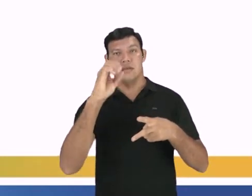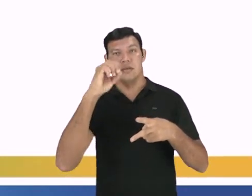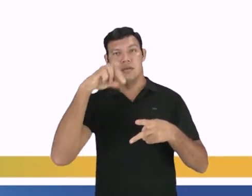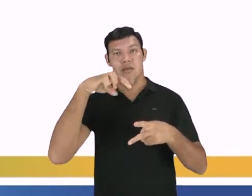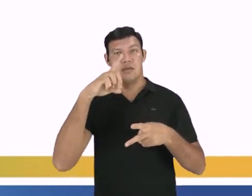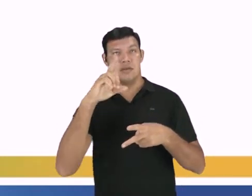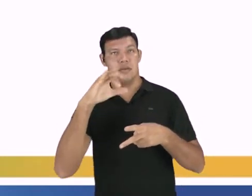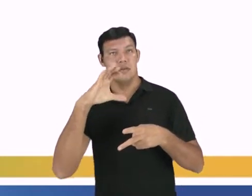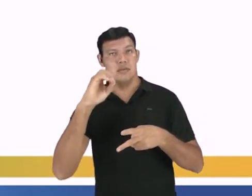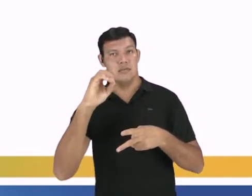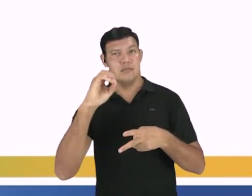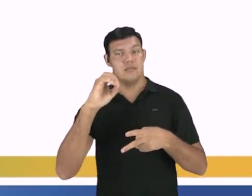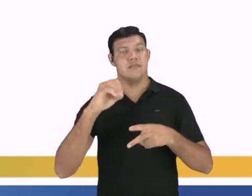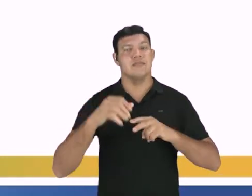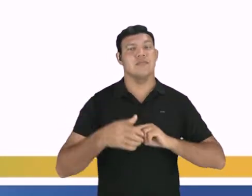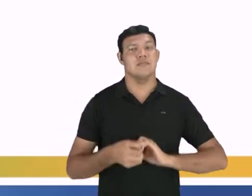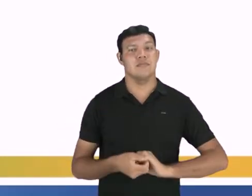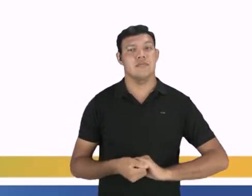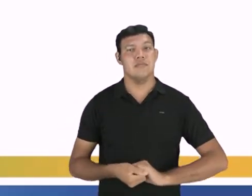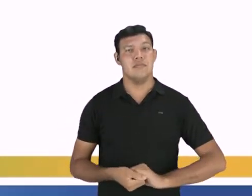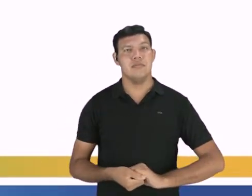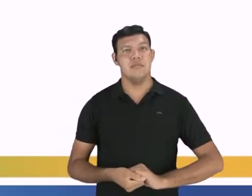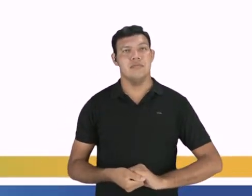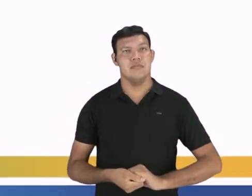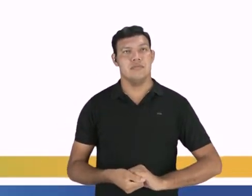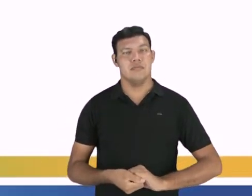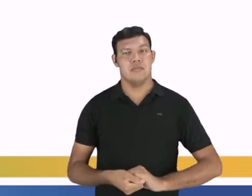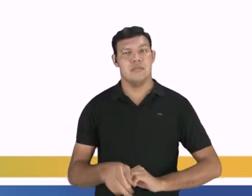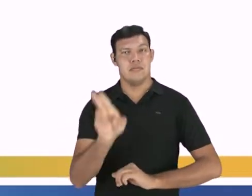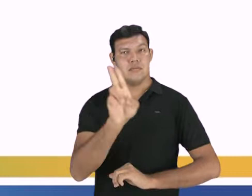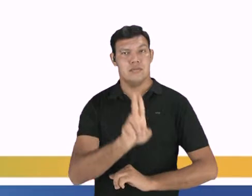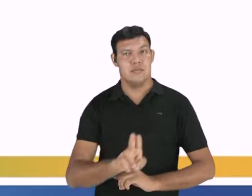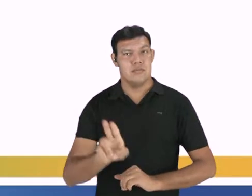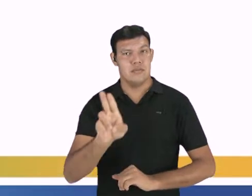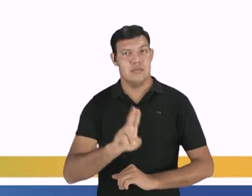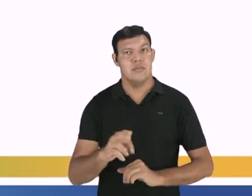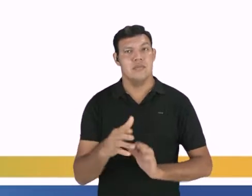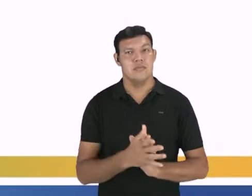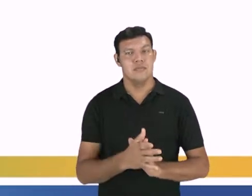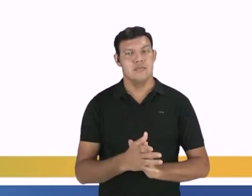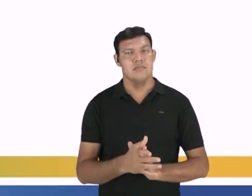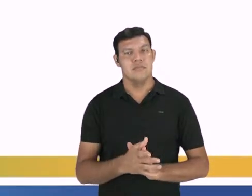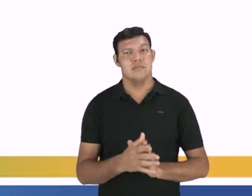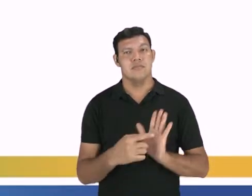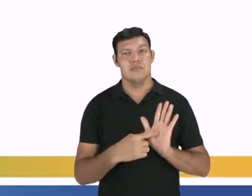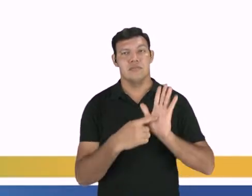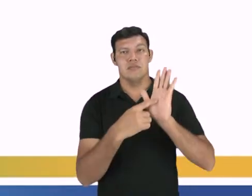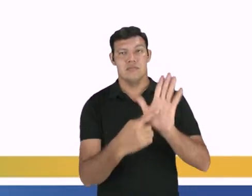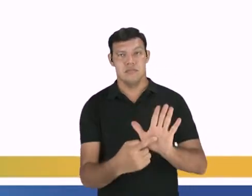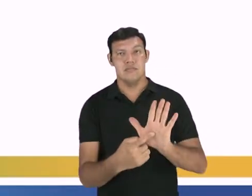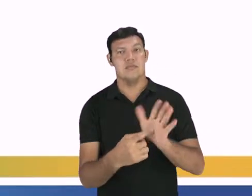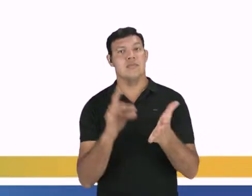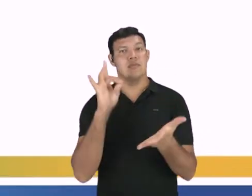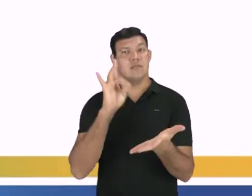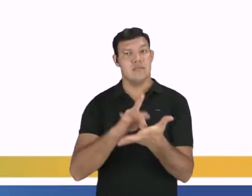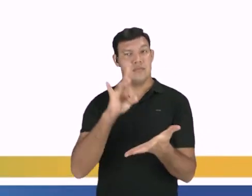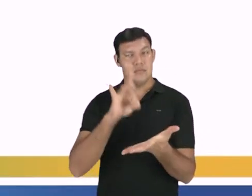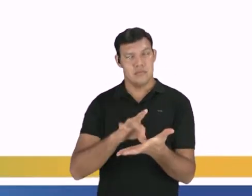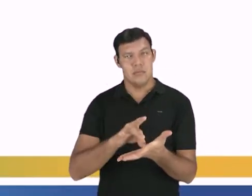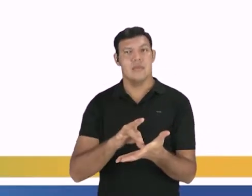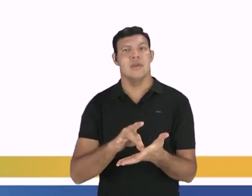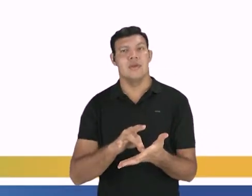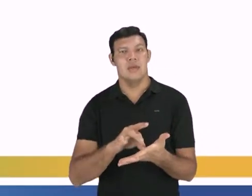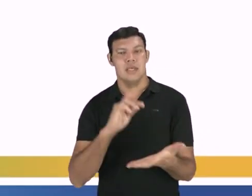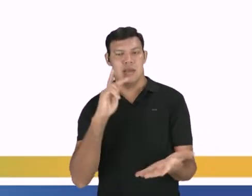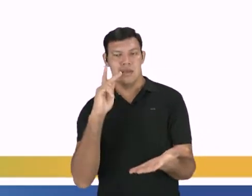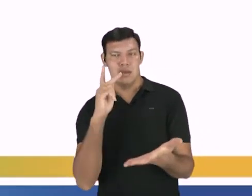conditional, condicional 0. Ela vai ser usada para indicar fatores verdadeiros que ocorrem